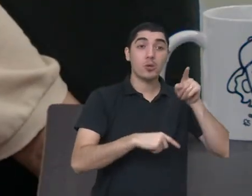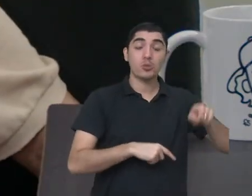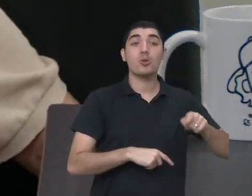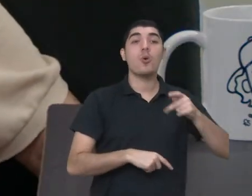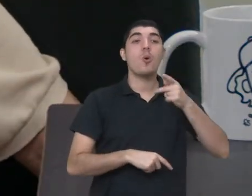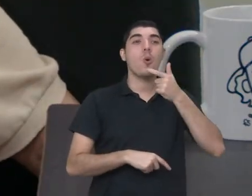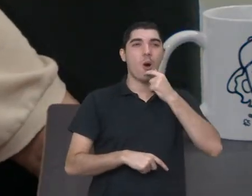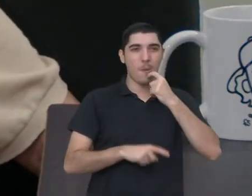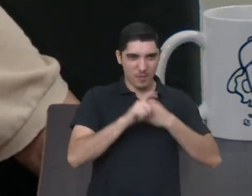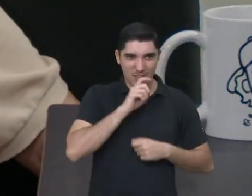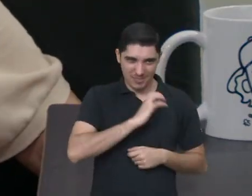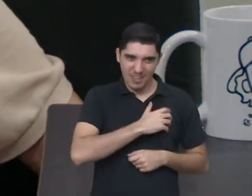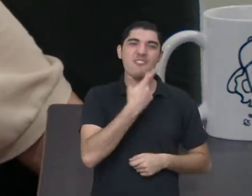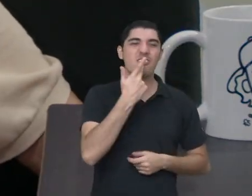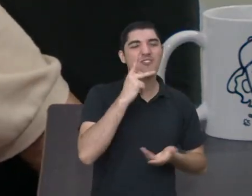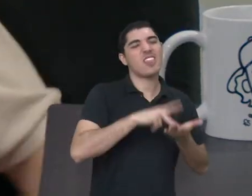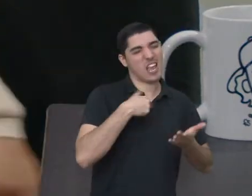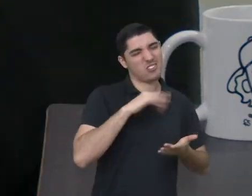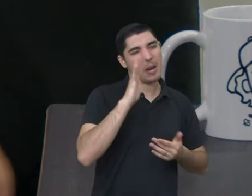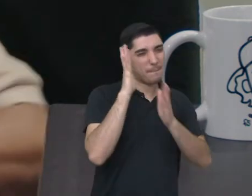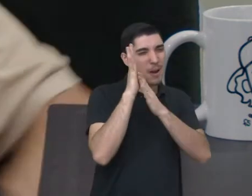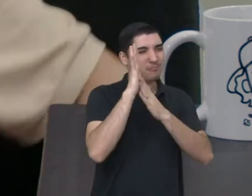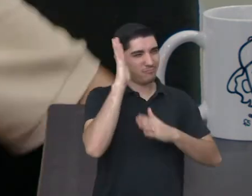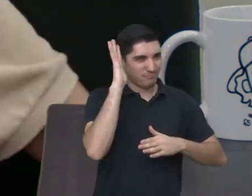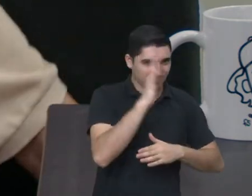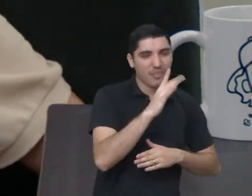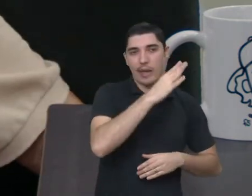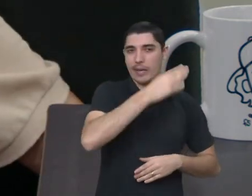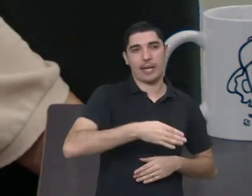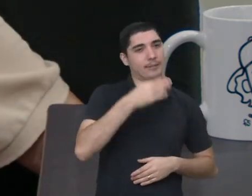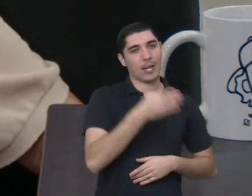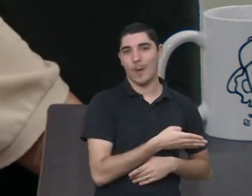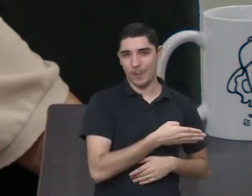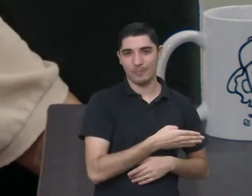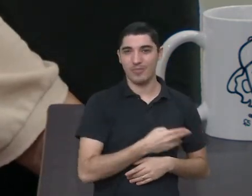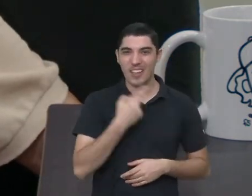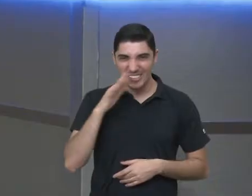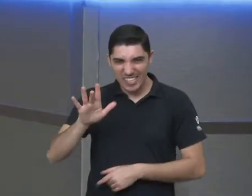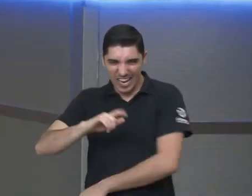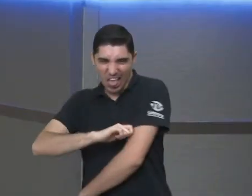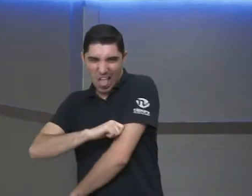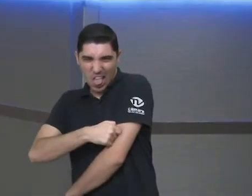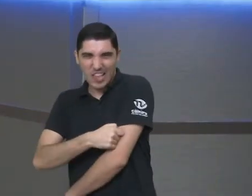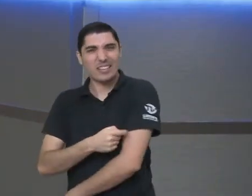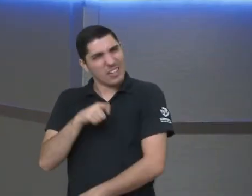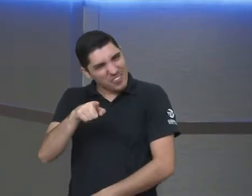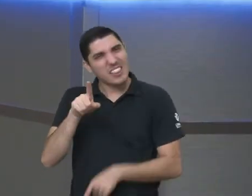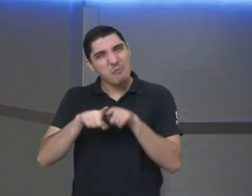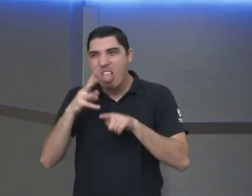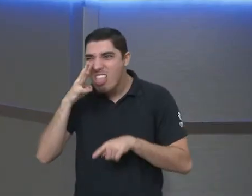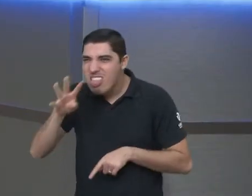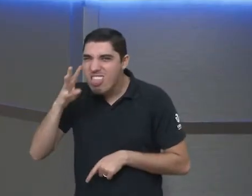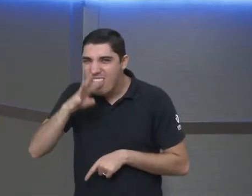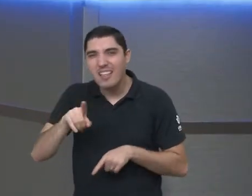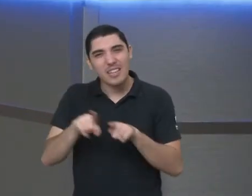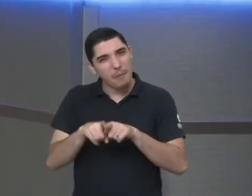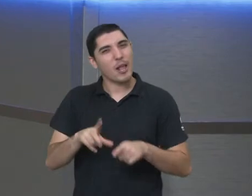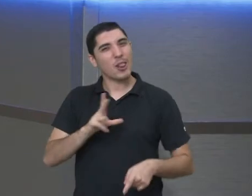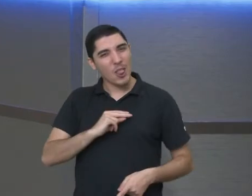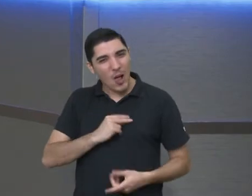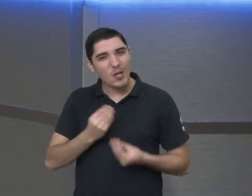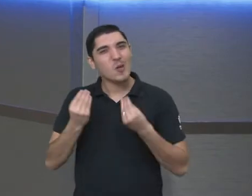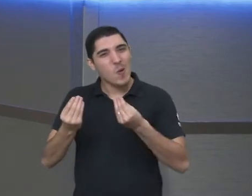O radialista. O Edson Fonseca. Tava lá. Mas e aí? Nada, se algum jogador machucasse? traz para fora daqui